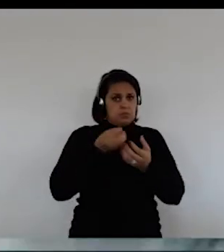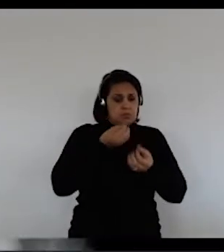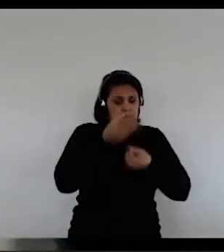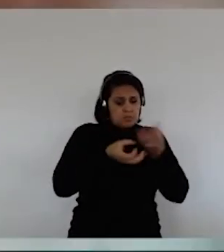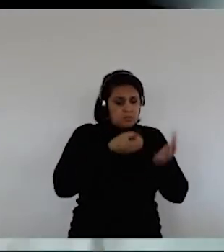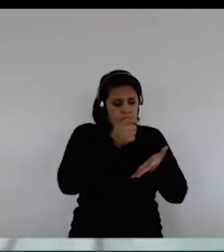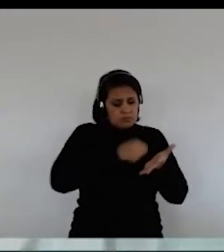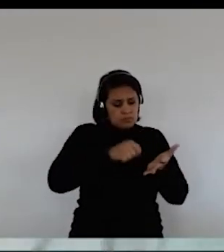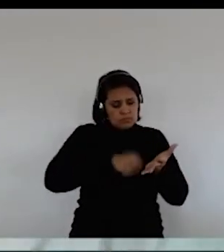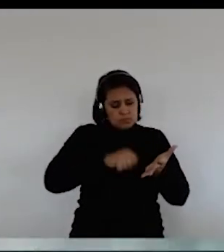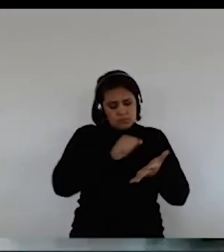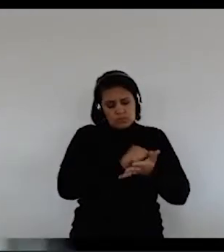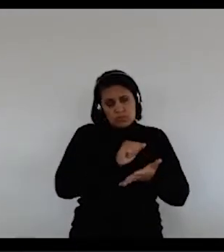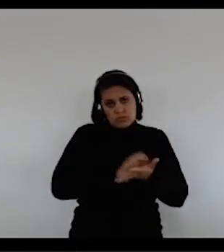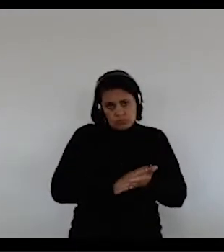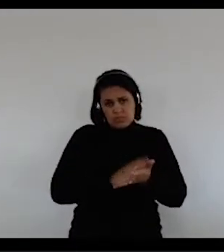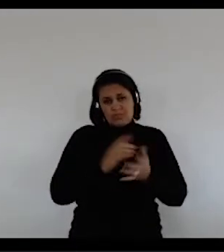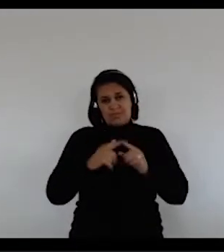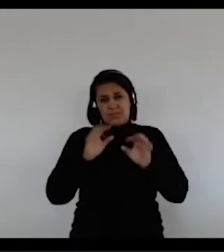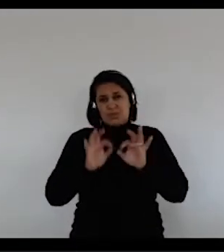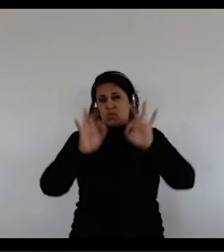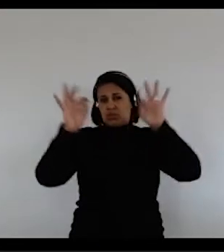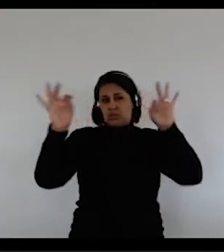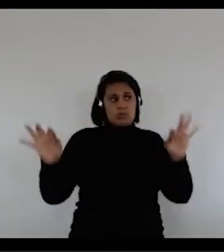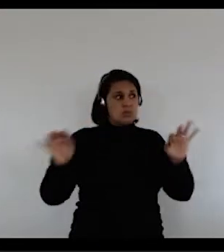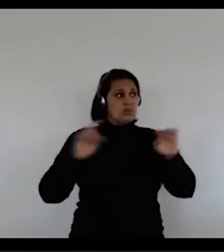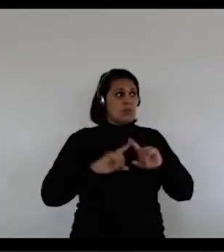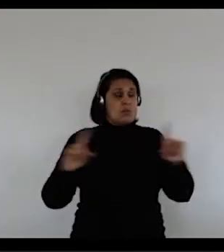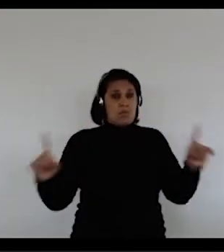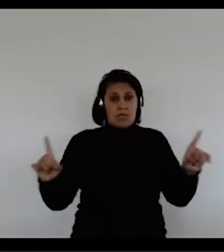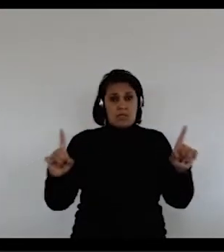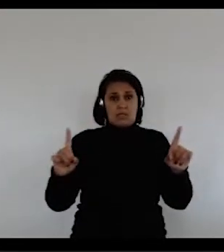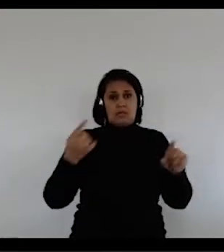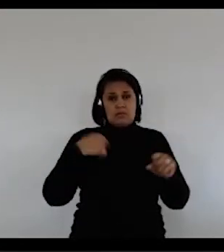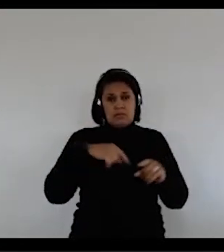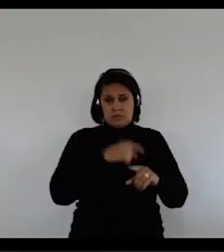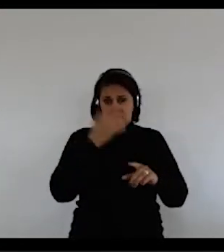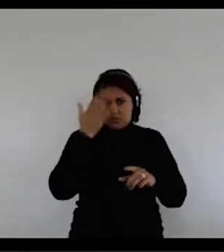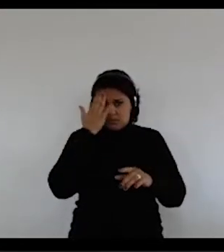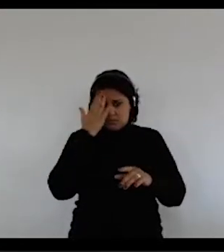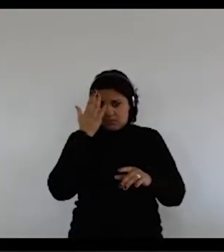que ficavam longe, mas não uma previsão